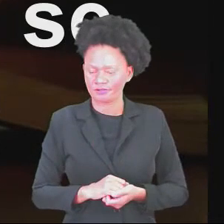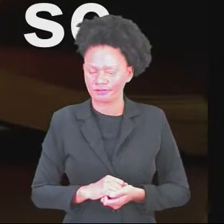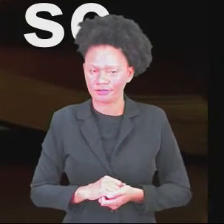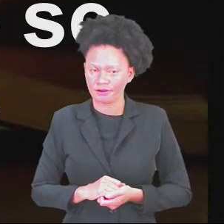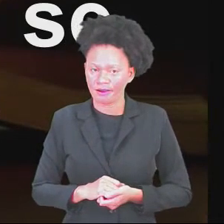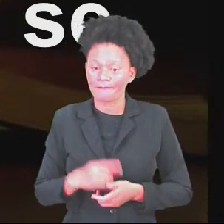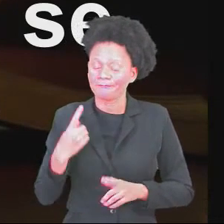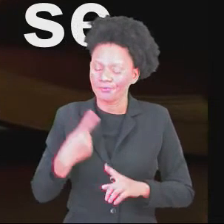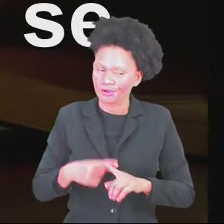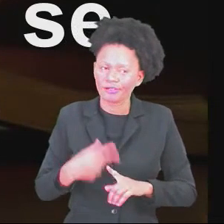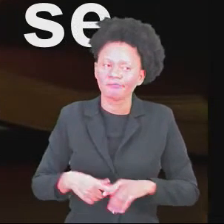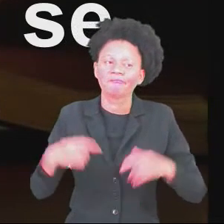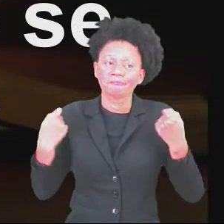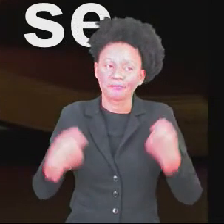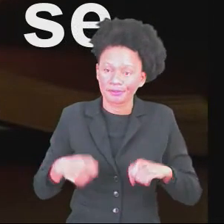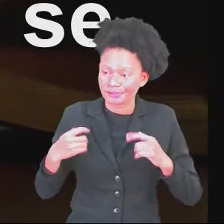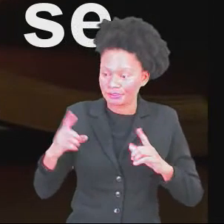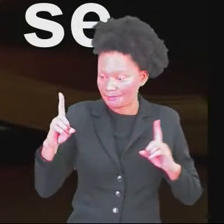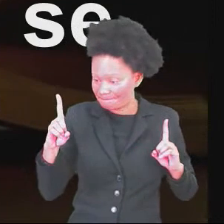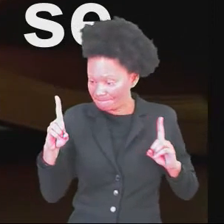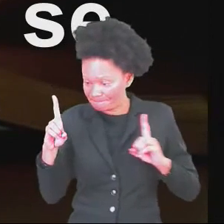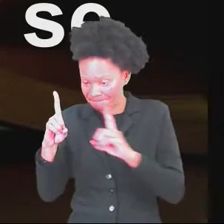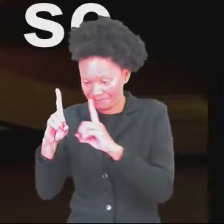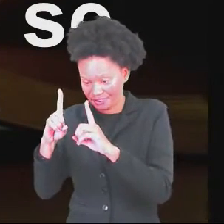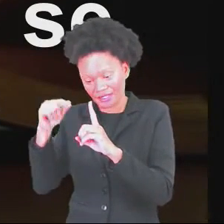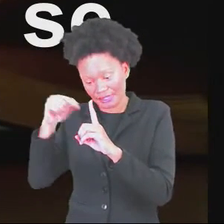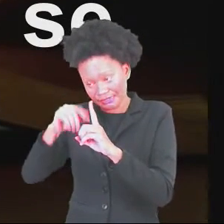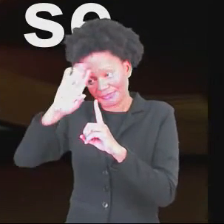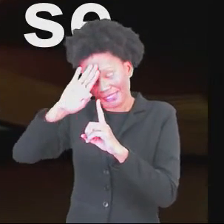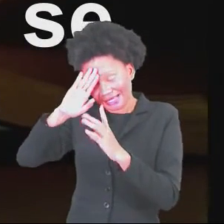Porquanto é necessário que aquele que se aproxima de Deus creia